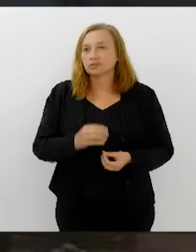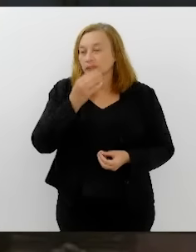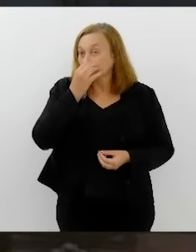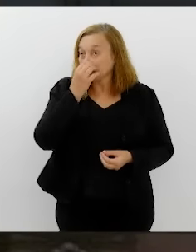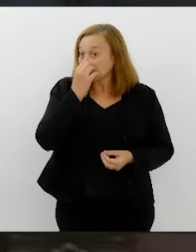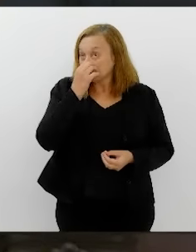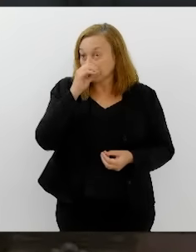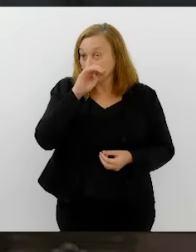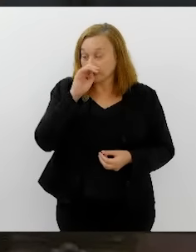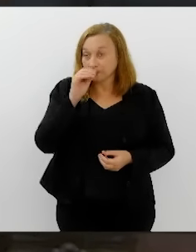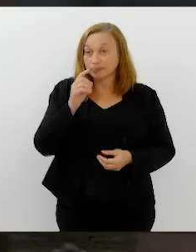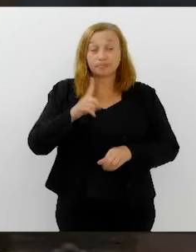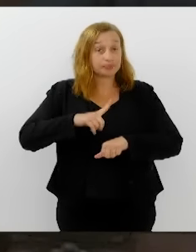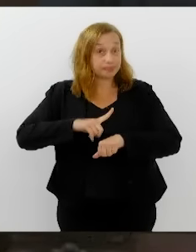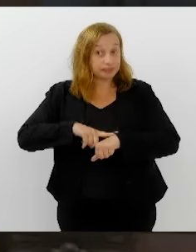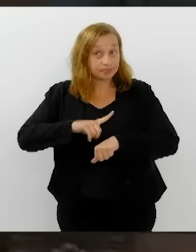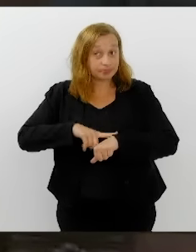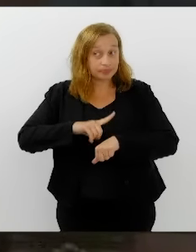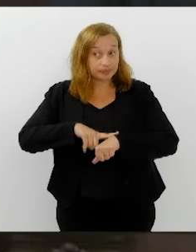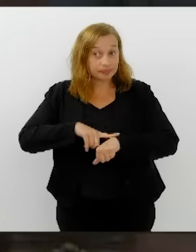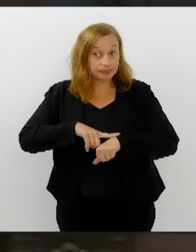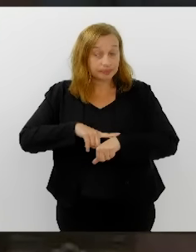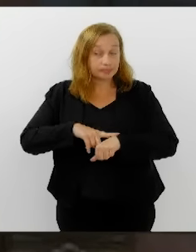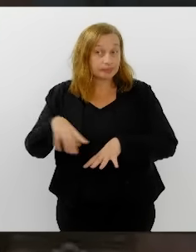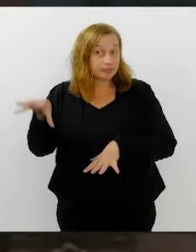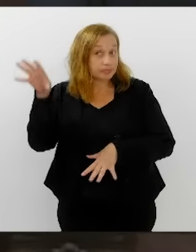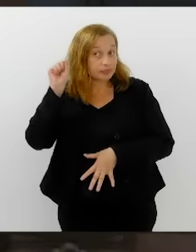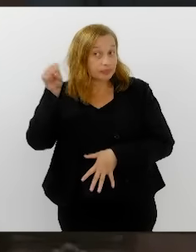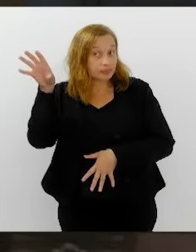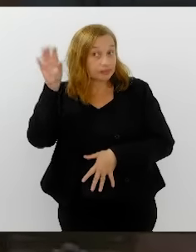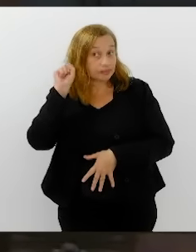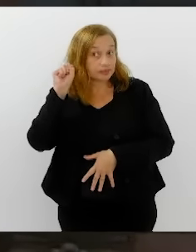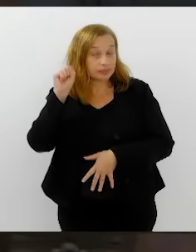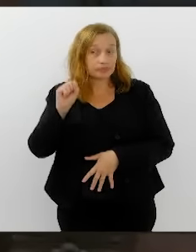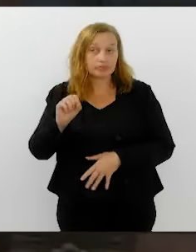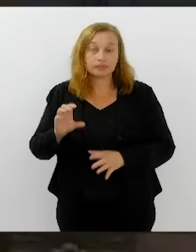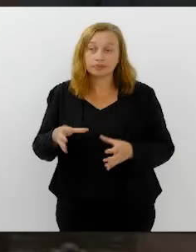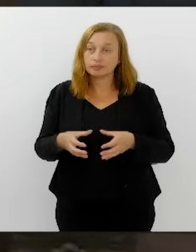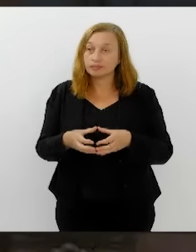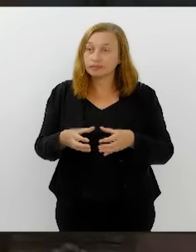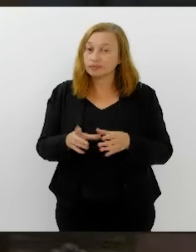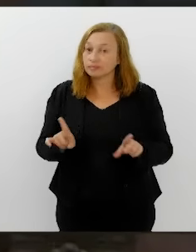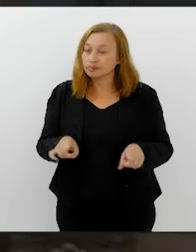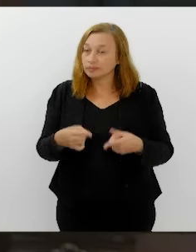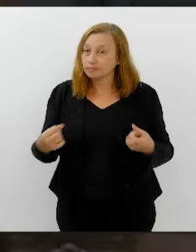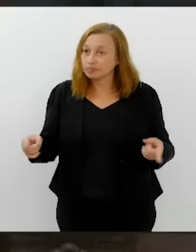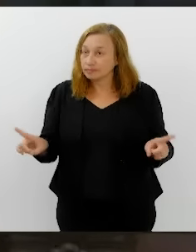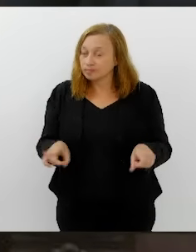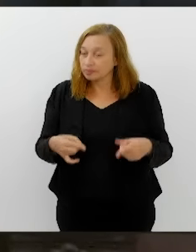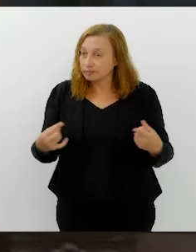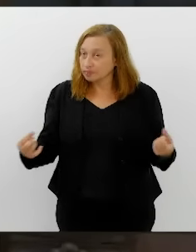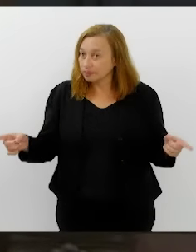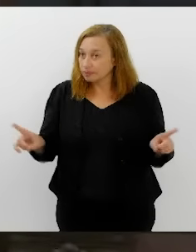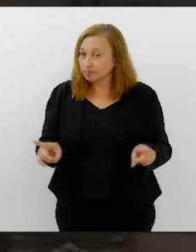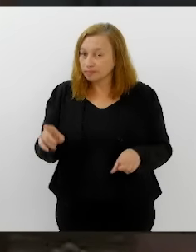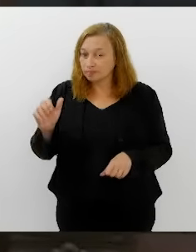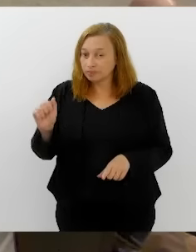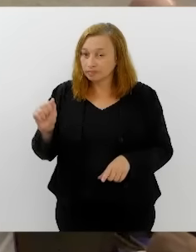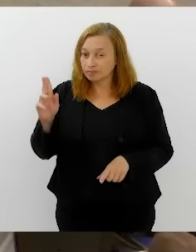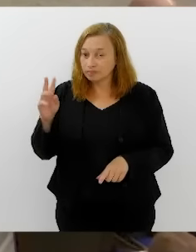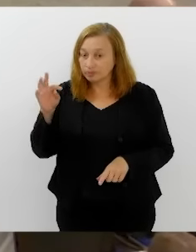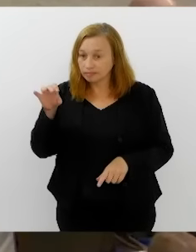Bom, nesse momento então, nós vamos ouvir o coro e a banda internacional dos Arautos do Evangelho.